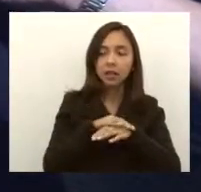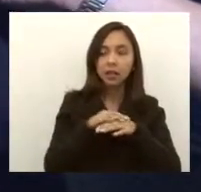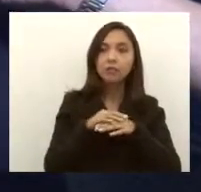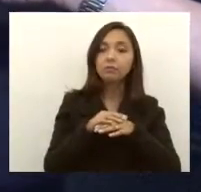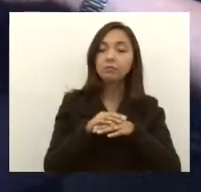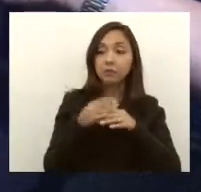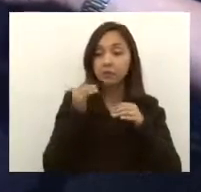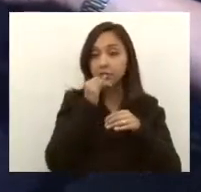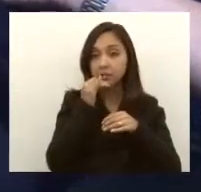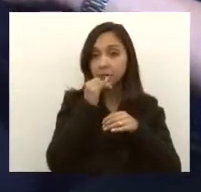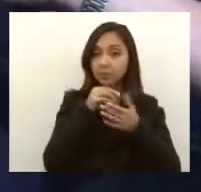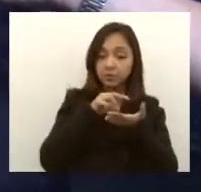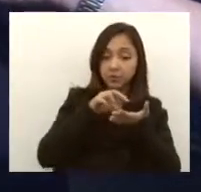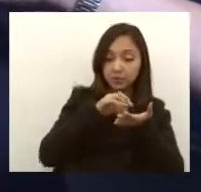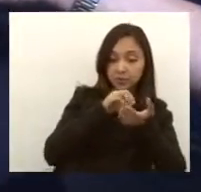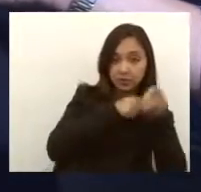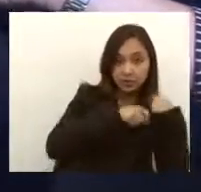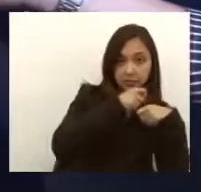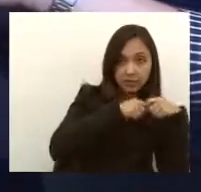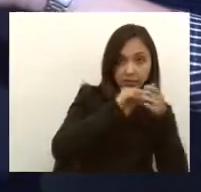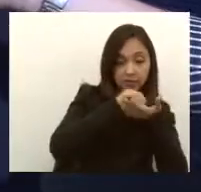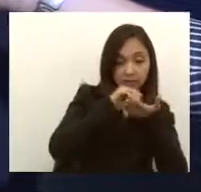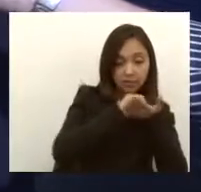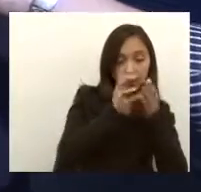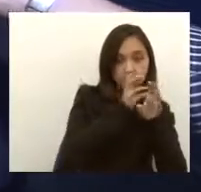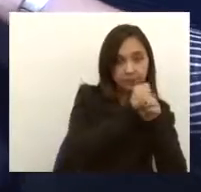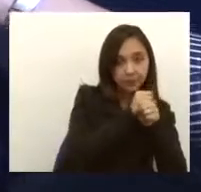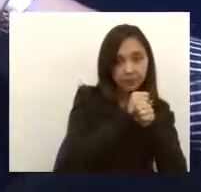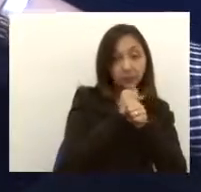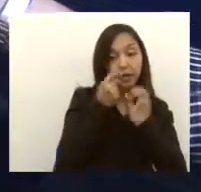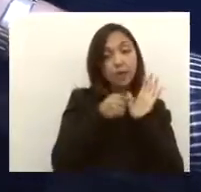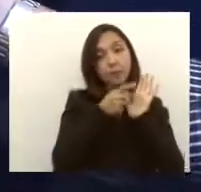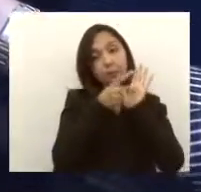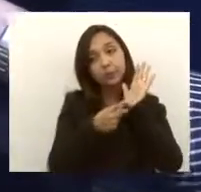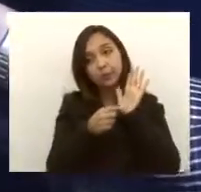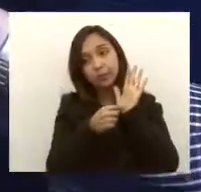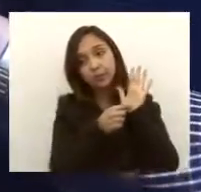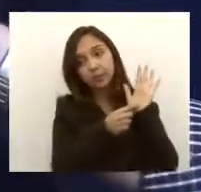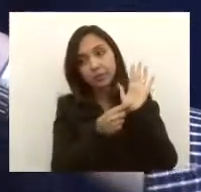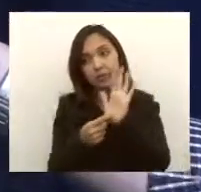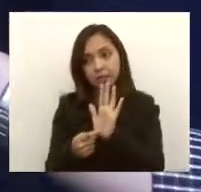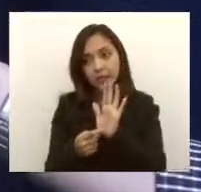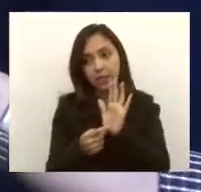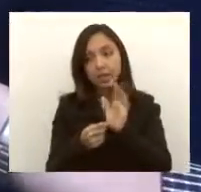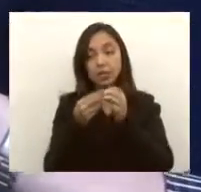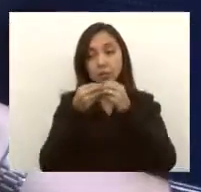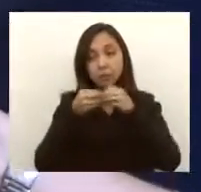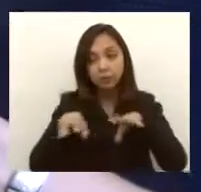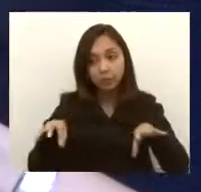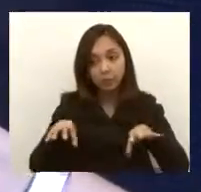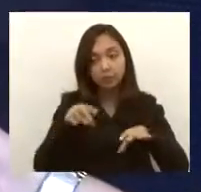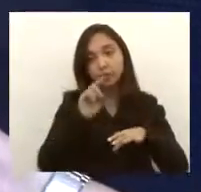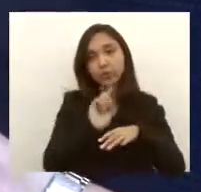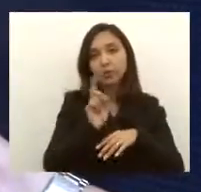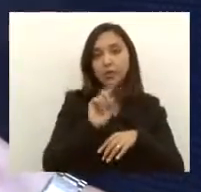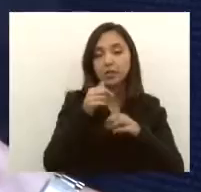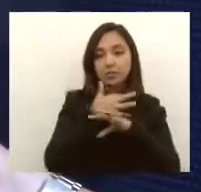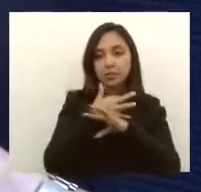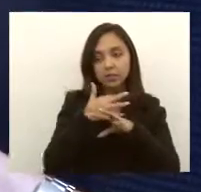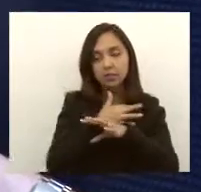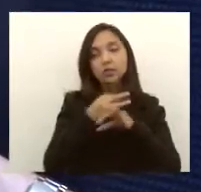desde que o secretário de Finanças consiga apresentar esse projeto, tá, e não tenha prejuízo para a cidade, com